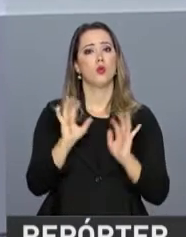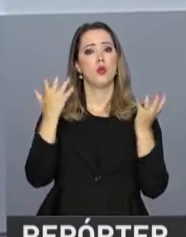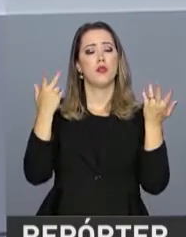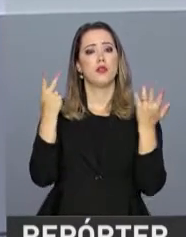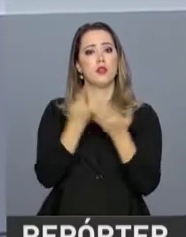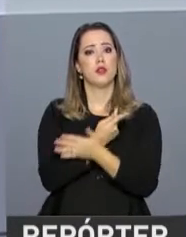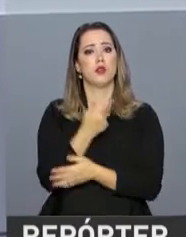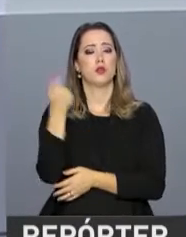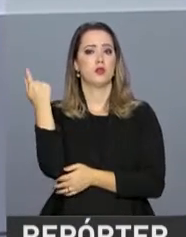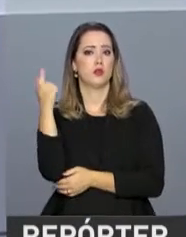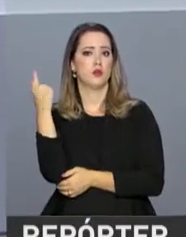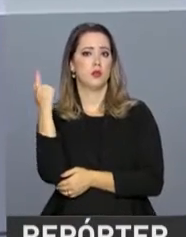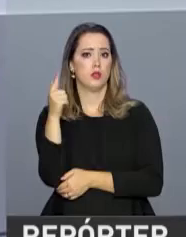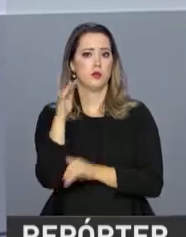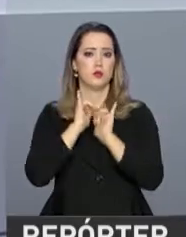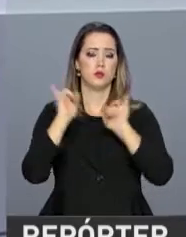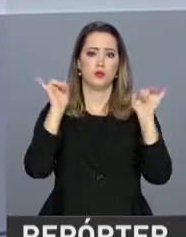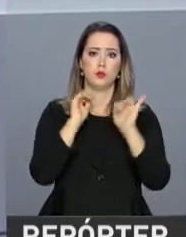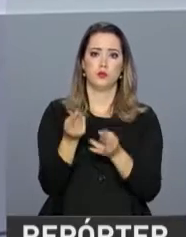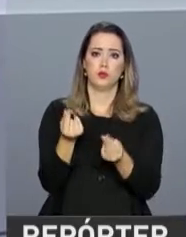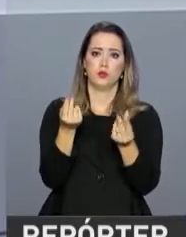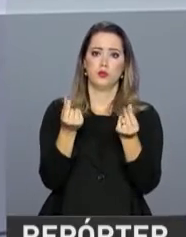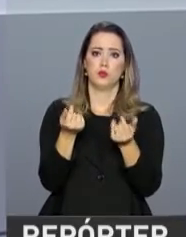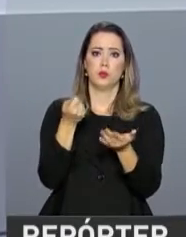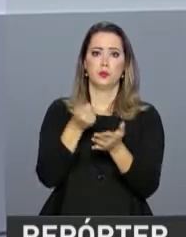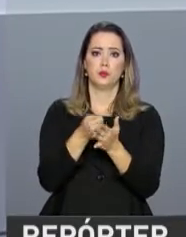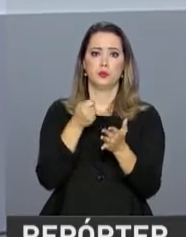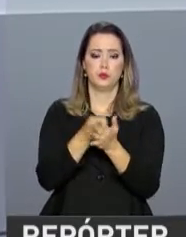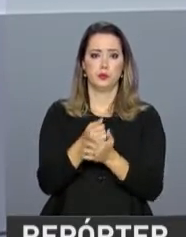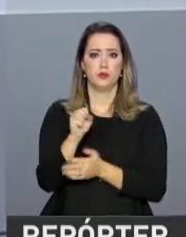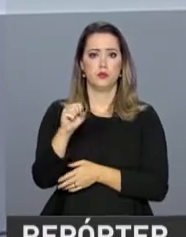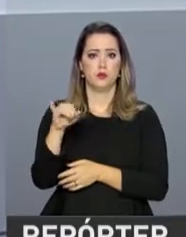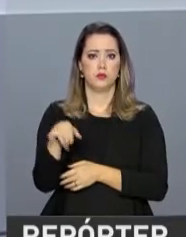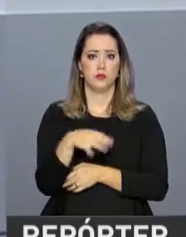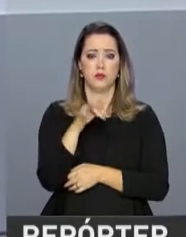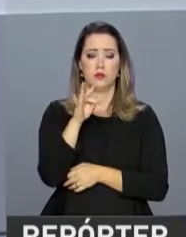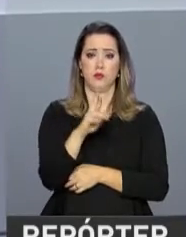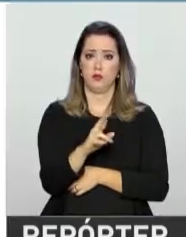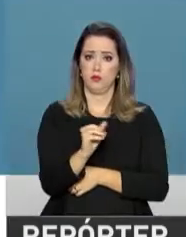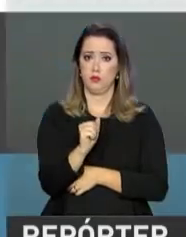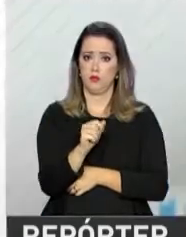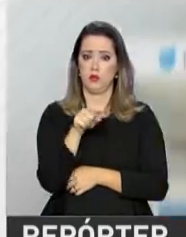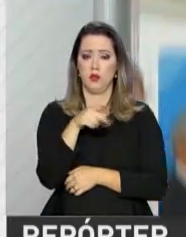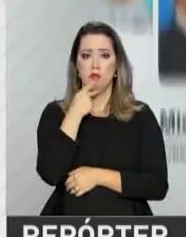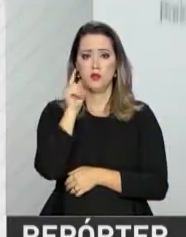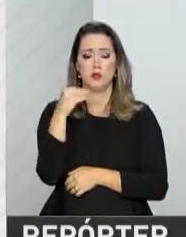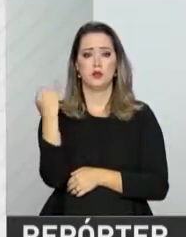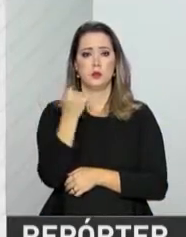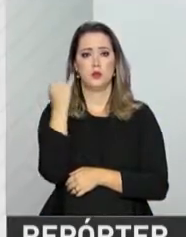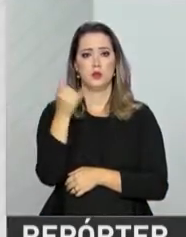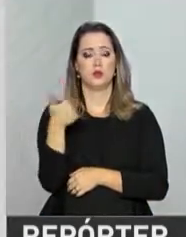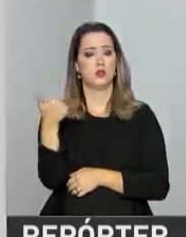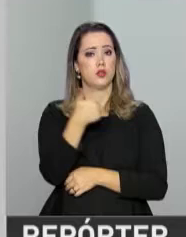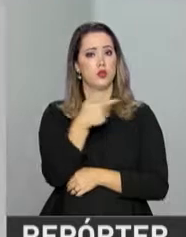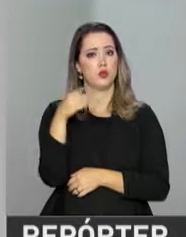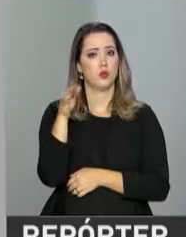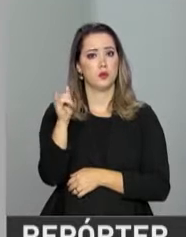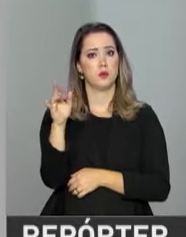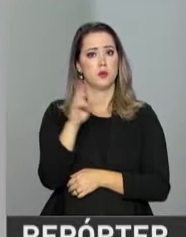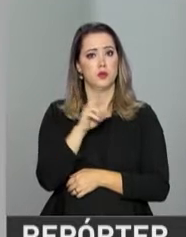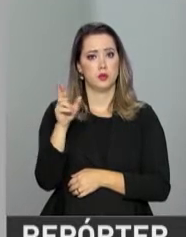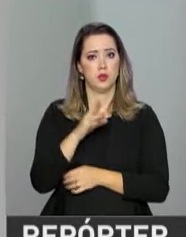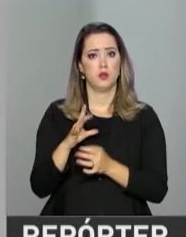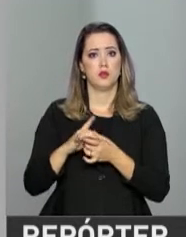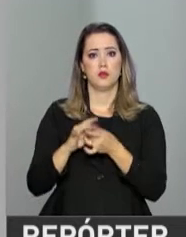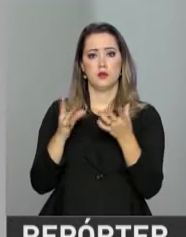realizado em rio verde goiás para anúncio da verba de pré custeio da safra o presidente destacou os 12 bilhões de reais que